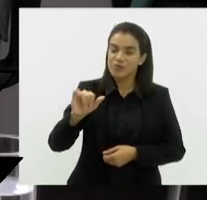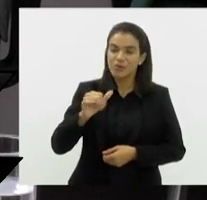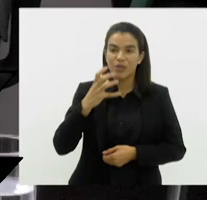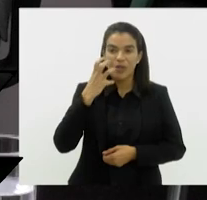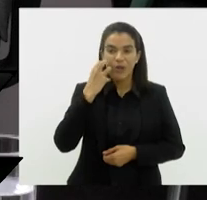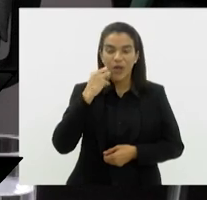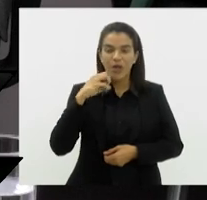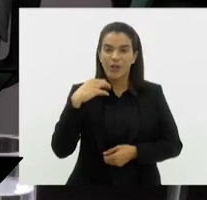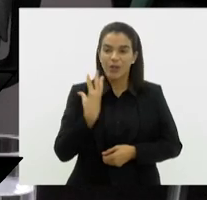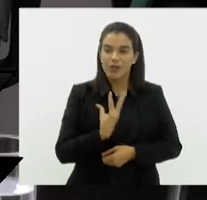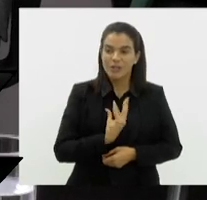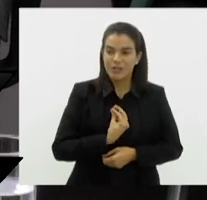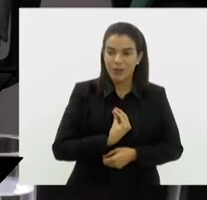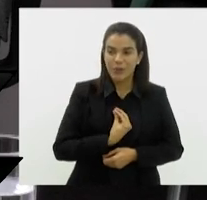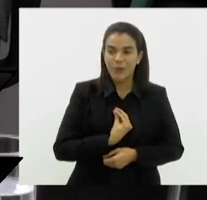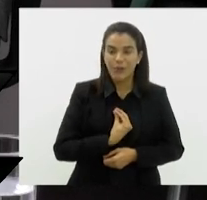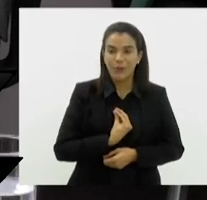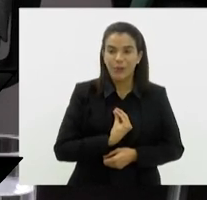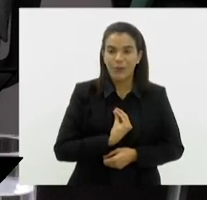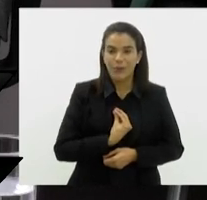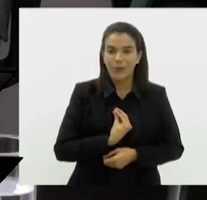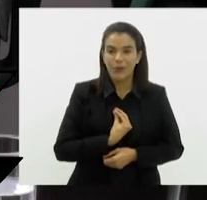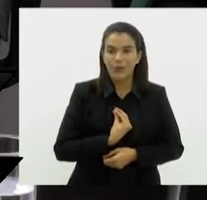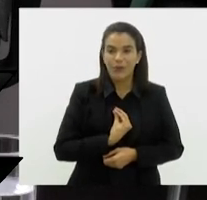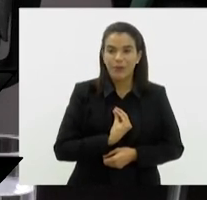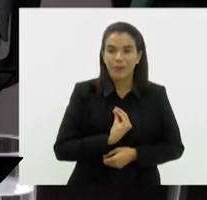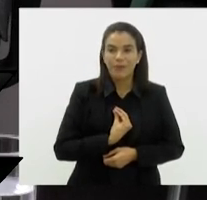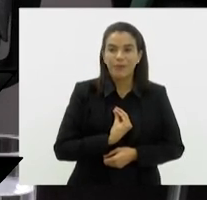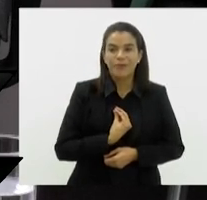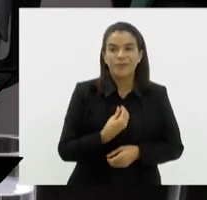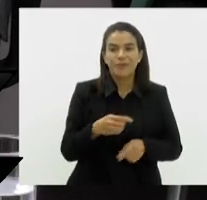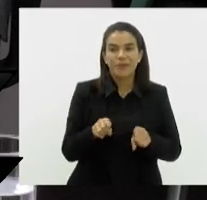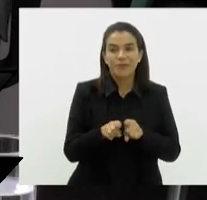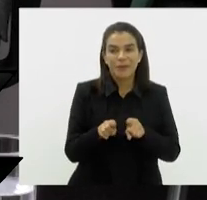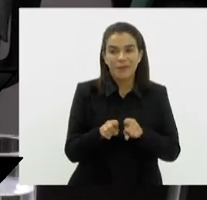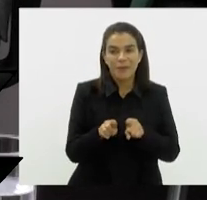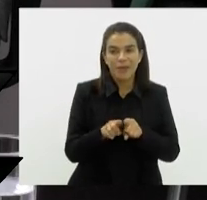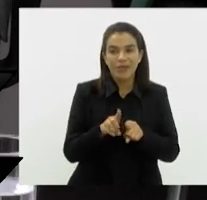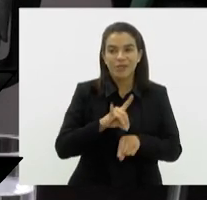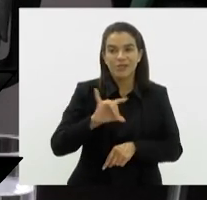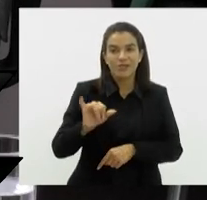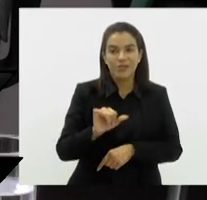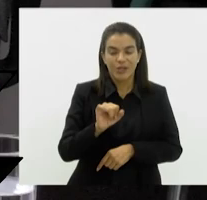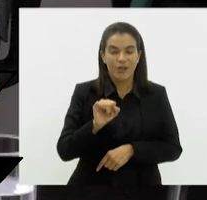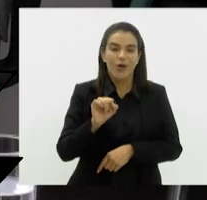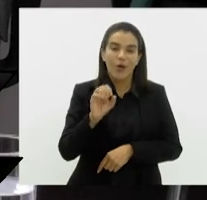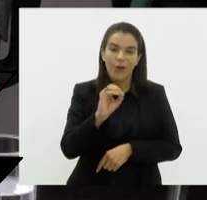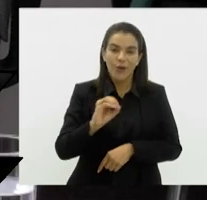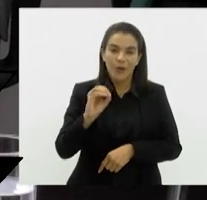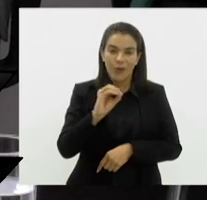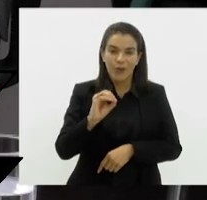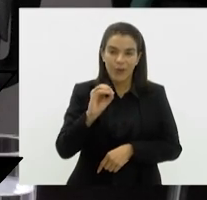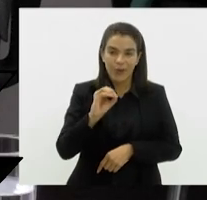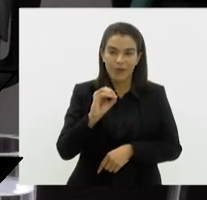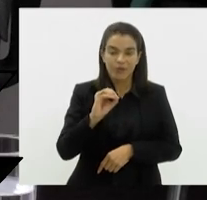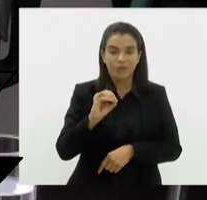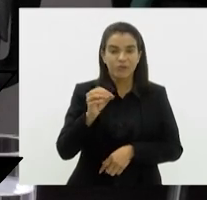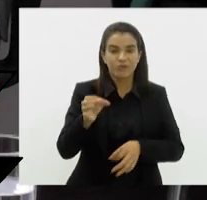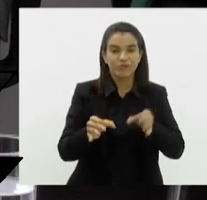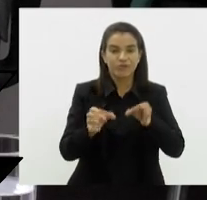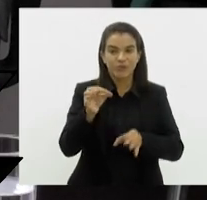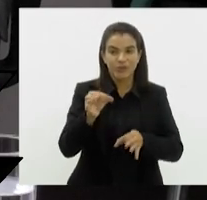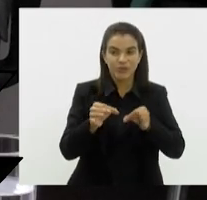adoção espiritual. Que eu, por exemplo, também já dei o 8 de outubro para ser o dia da